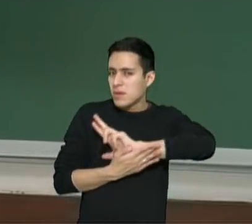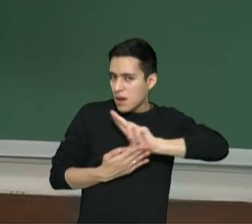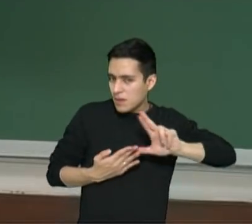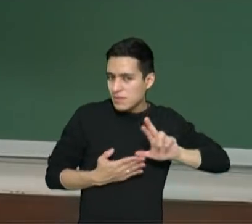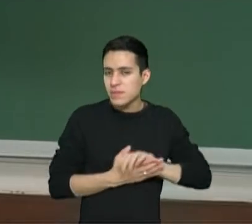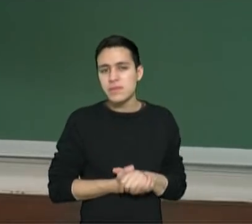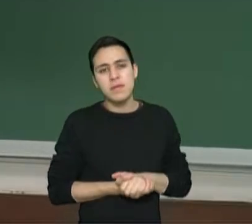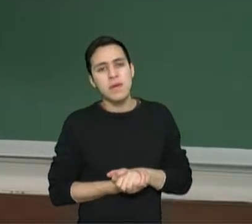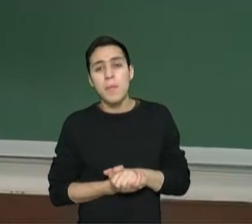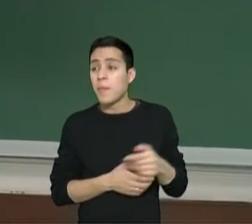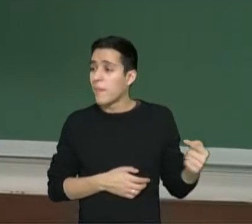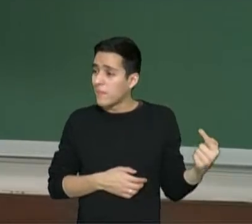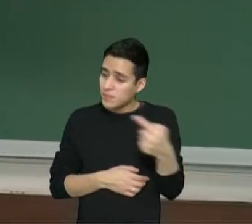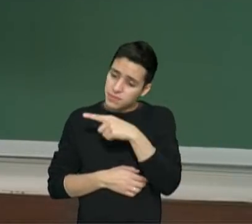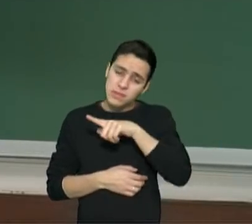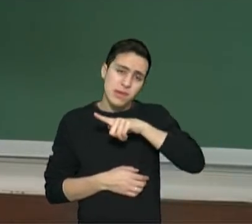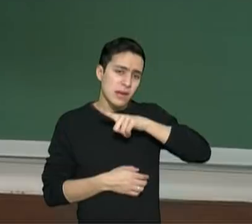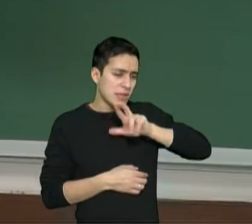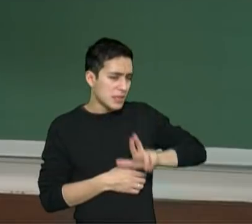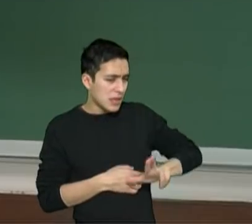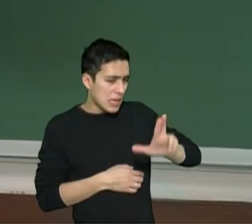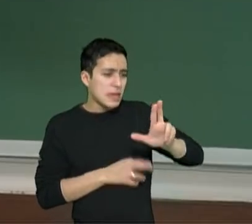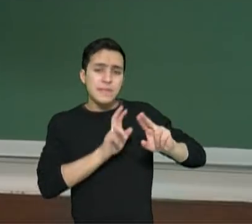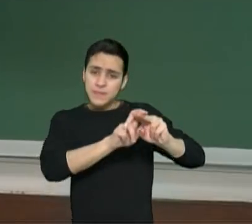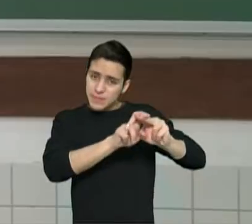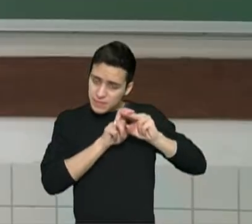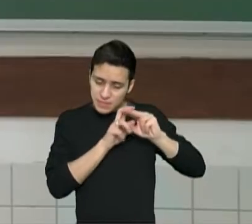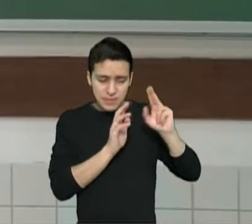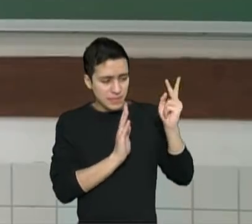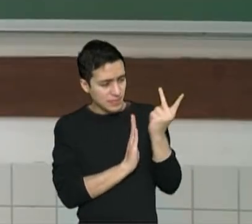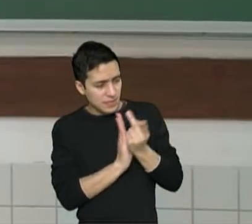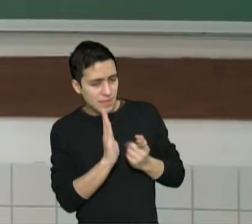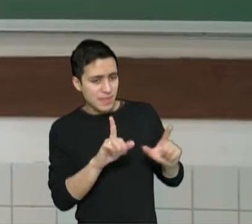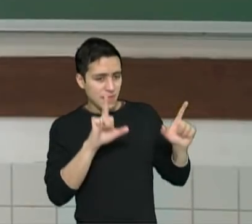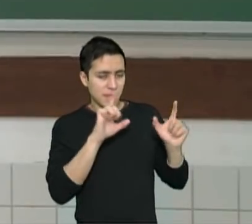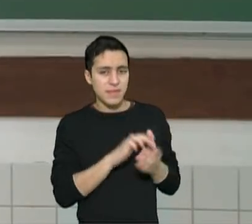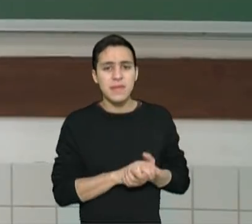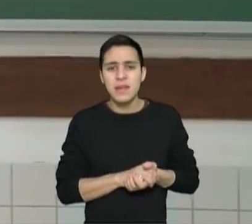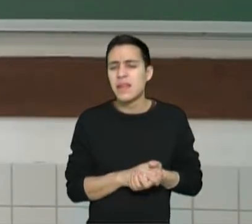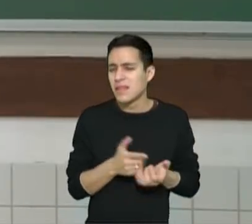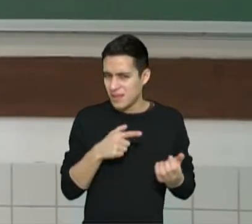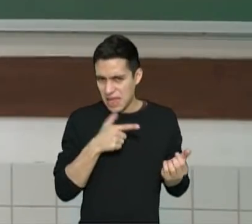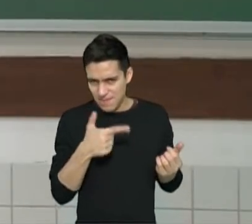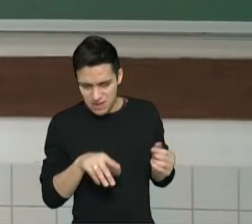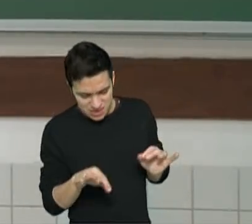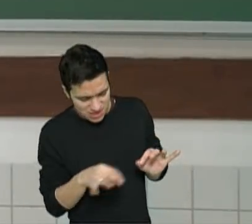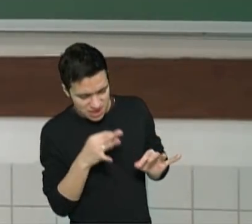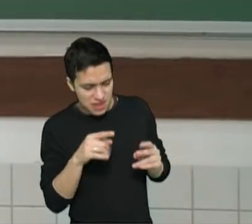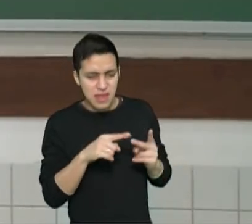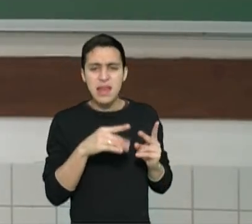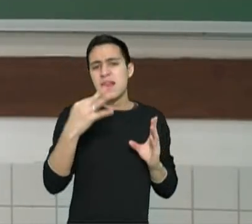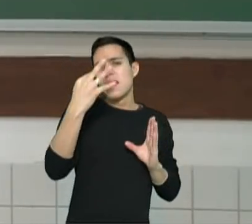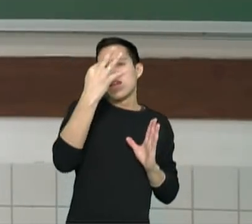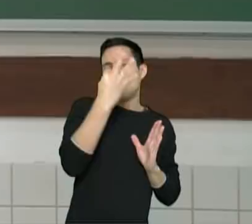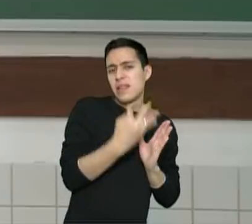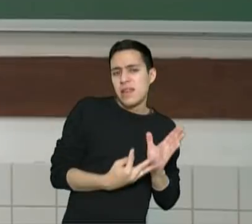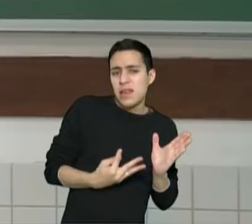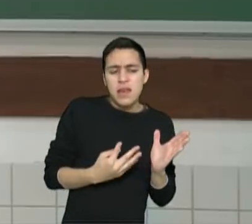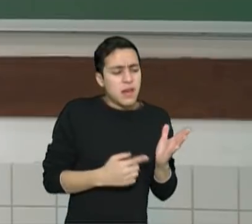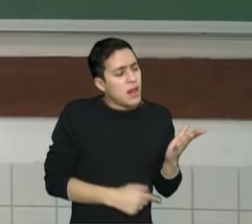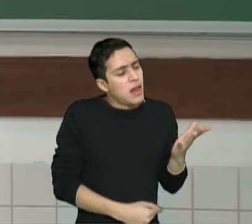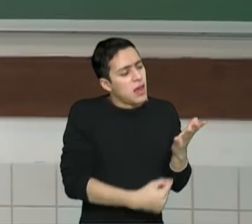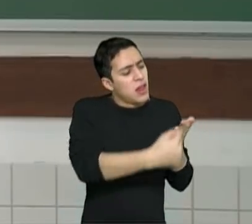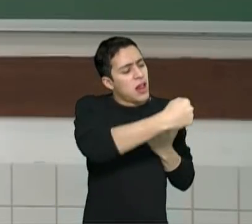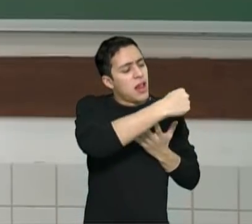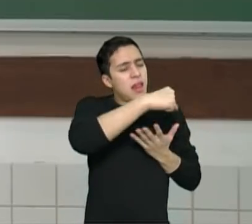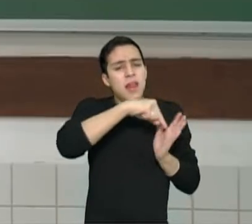Aqui a gente tem a representação através da pintura, né? Mas lembra que tem tapeçaria, textos, né? Outras